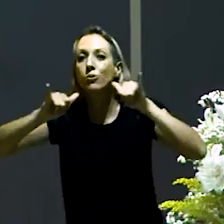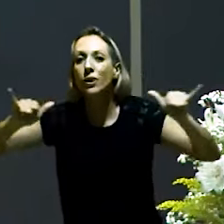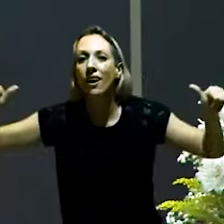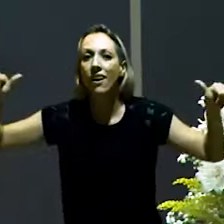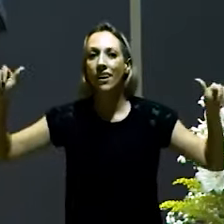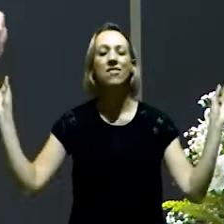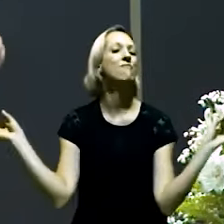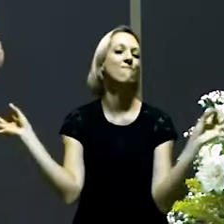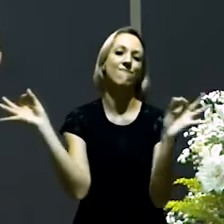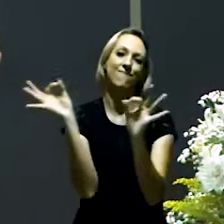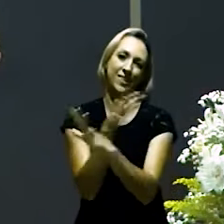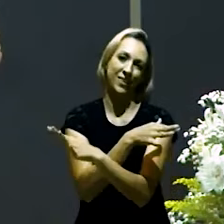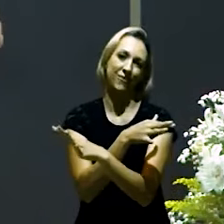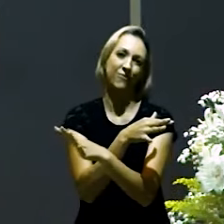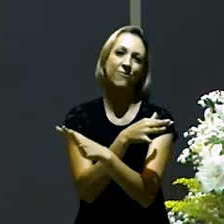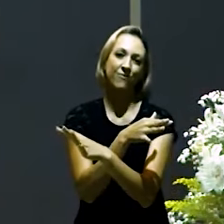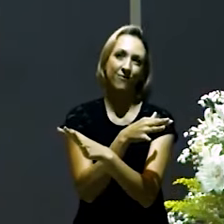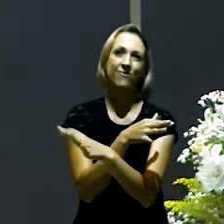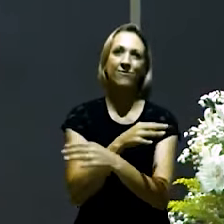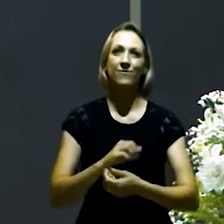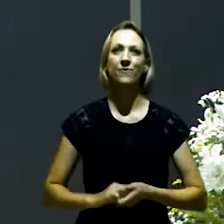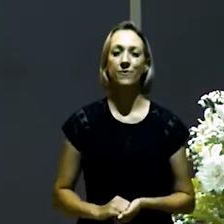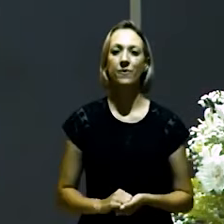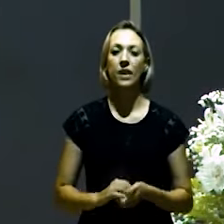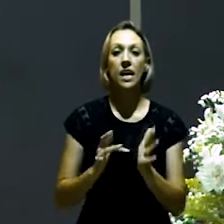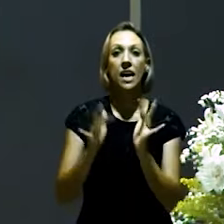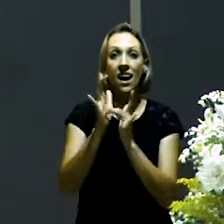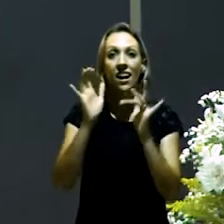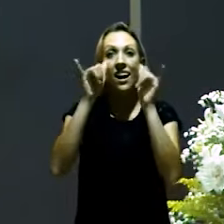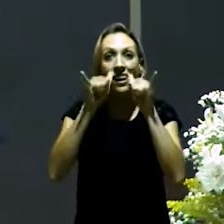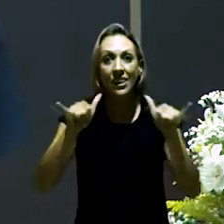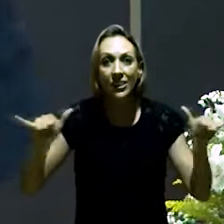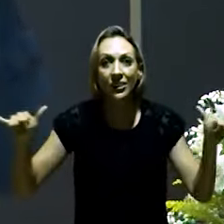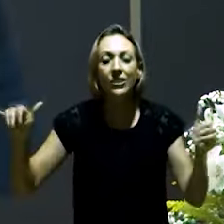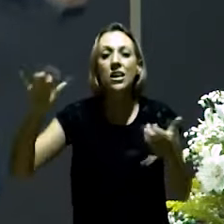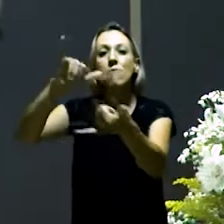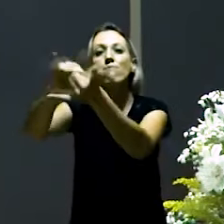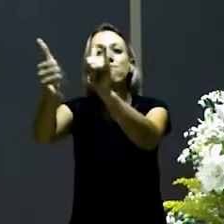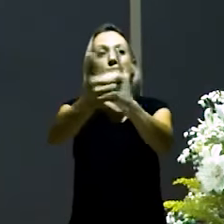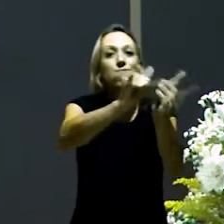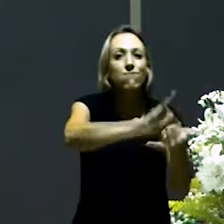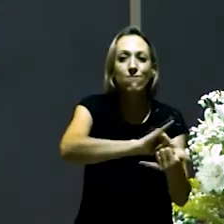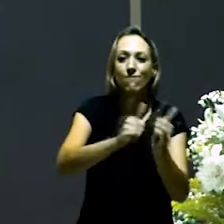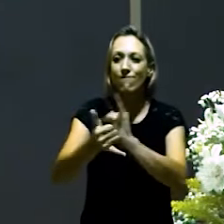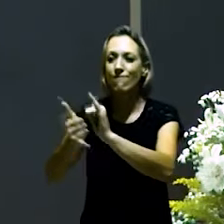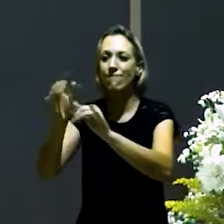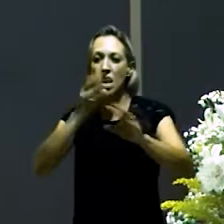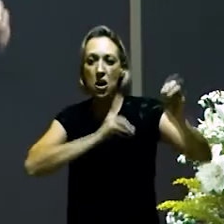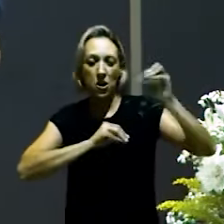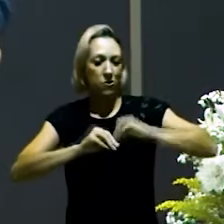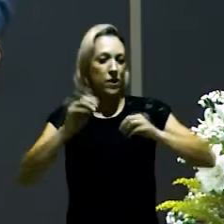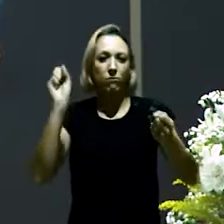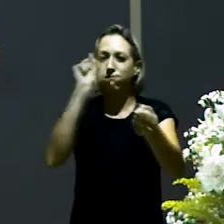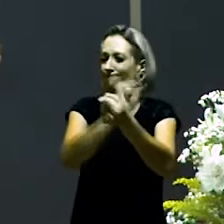necrose vai acabar aqui. Quando Jesus disse está consumado, ele estava liberando perdão para toda a humanidade. Quando Jesus